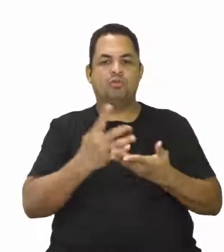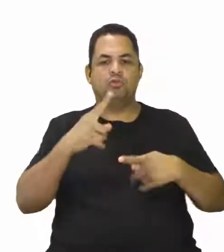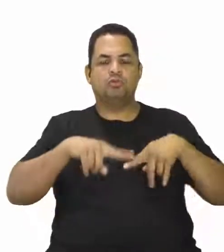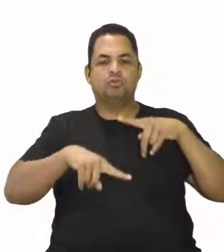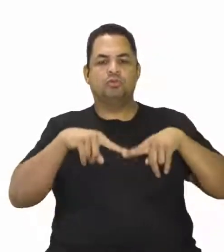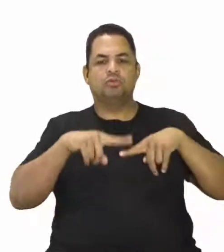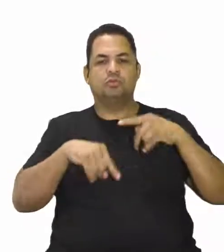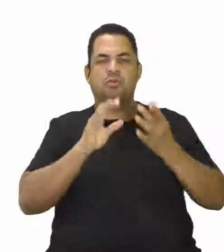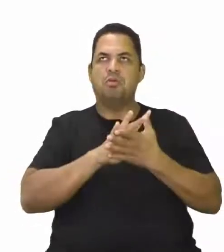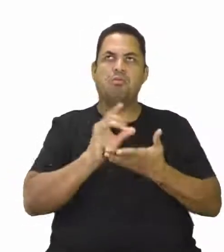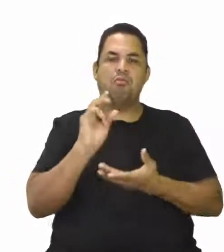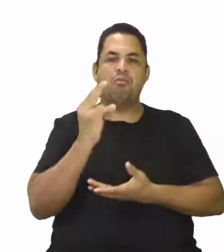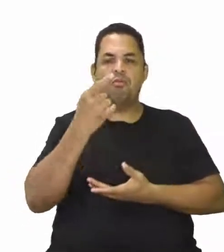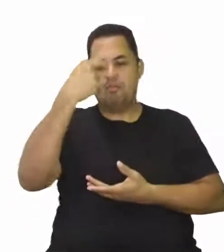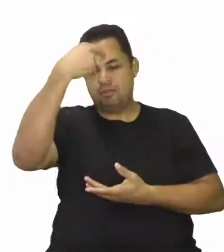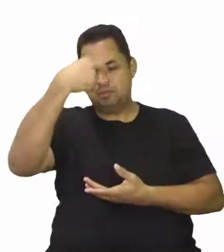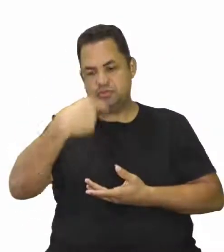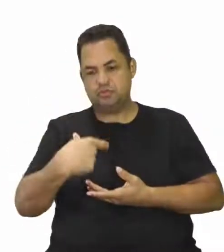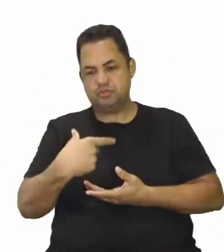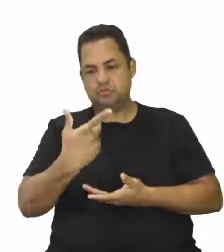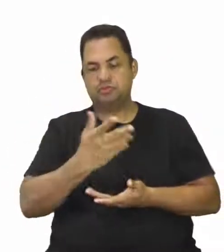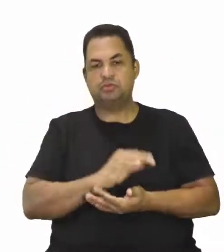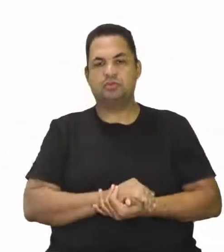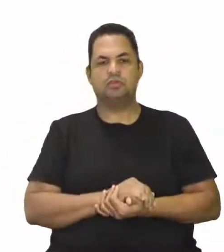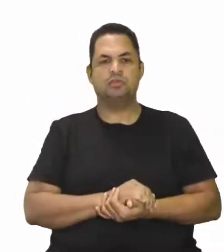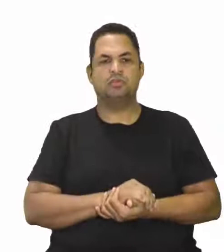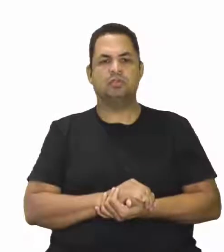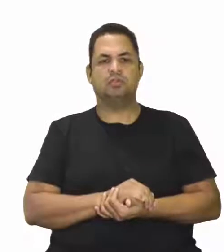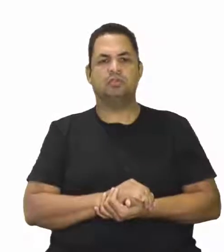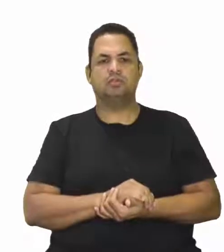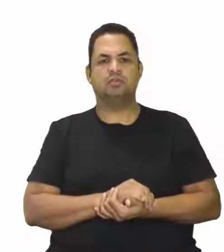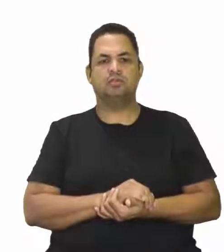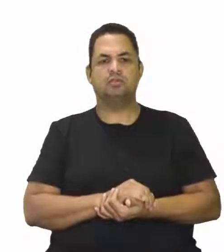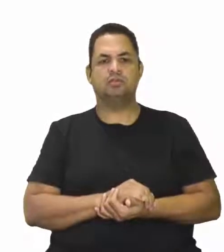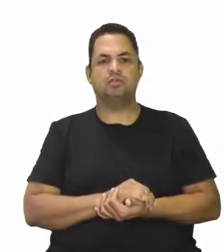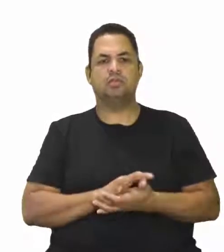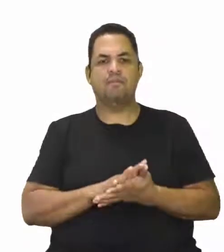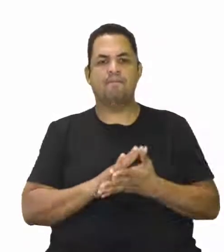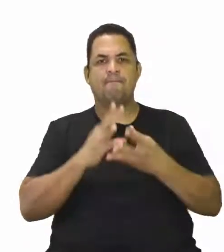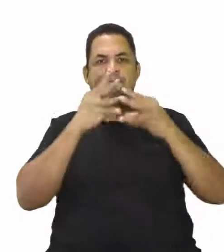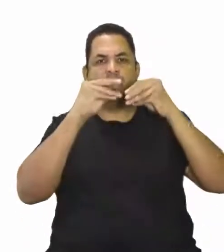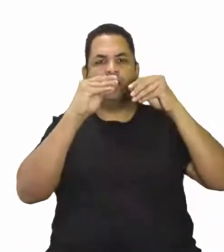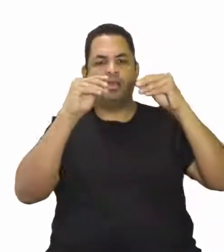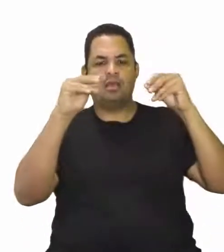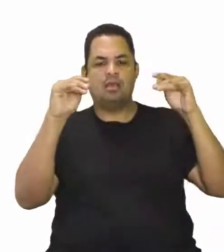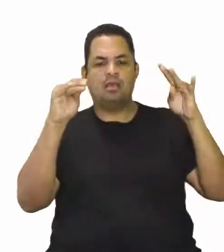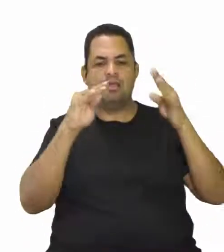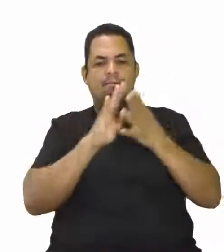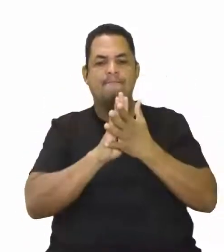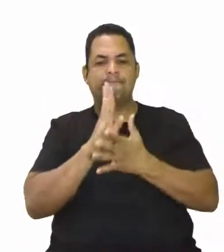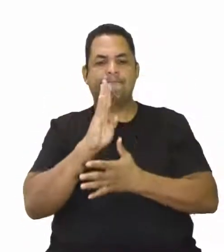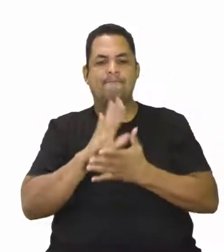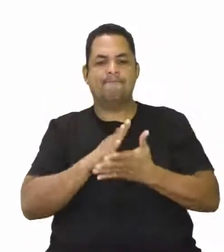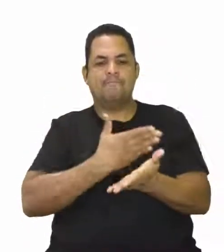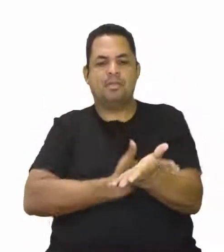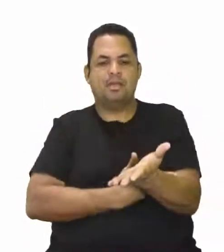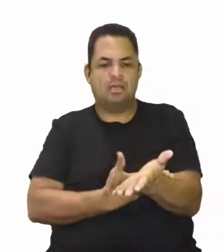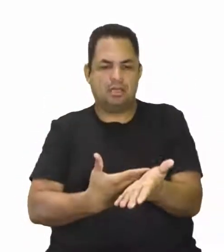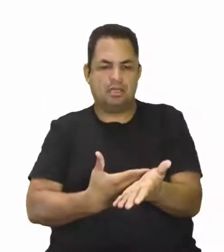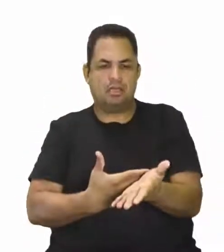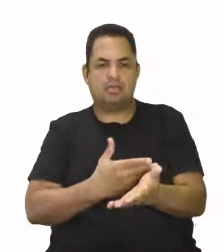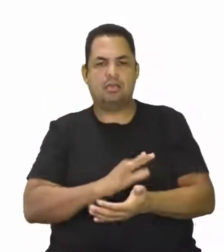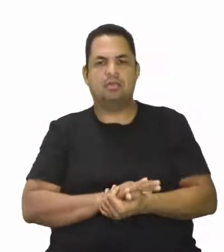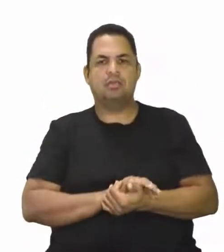né? Ou da pessoa. Por exemplo, la Blanca Nieve, que é uma neve branca. Sim. A neve é branca. É fixa.